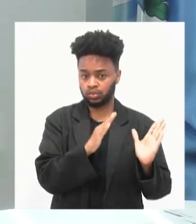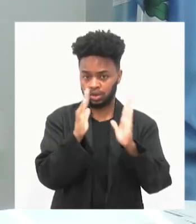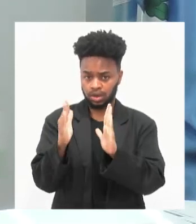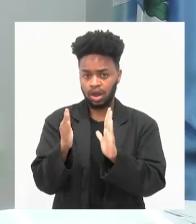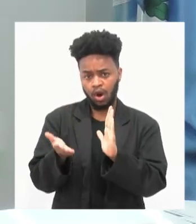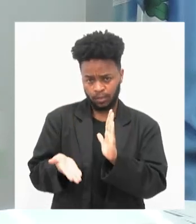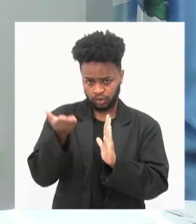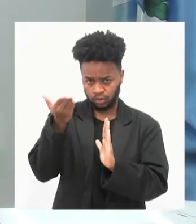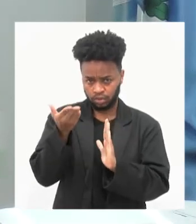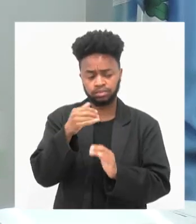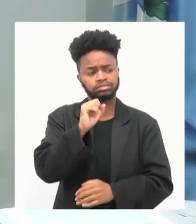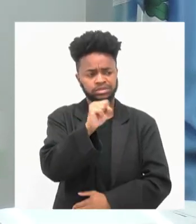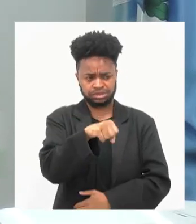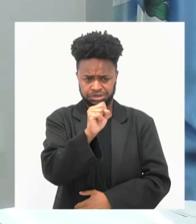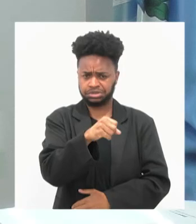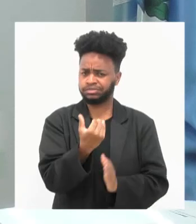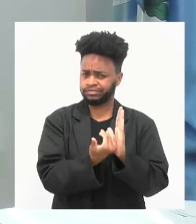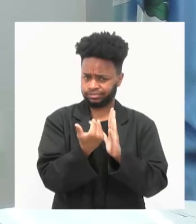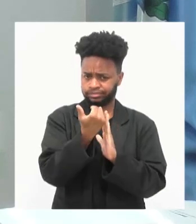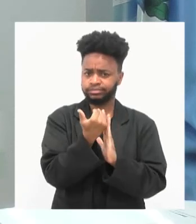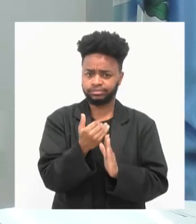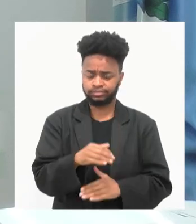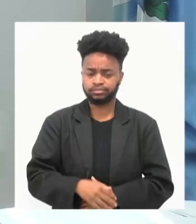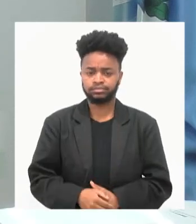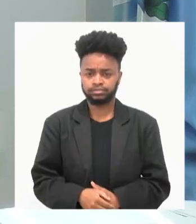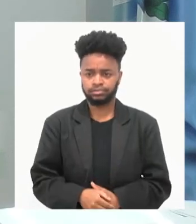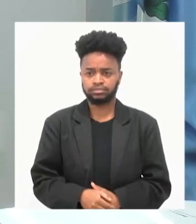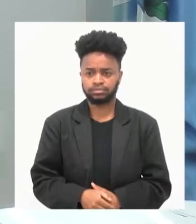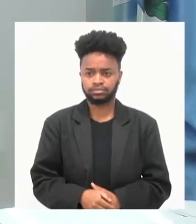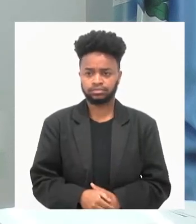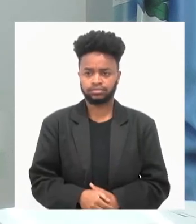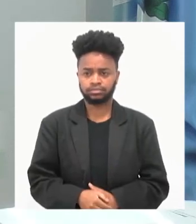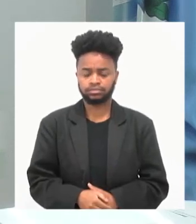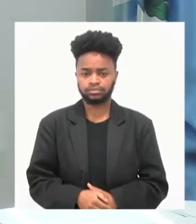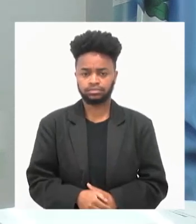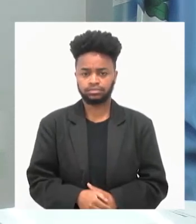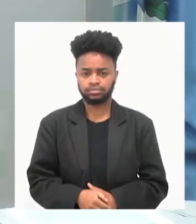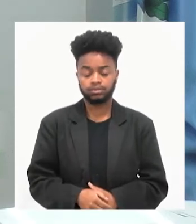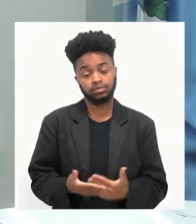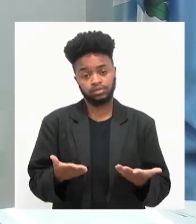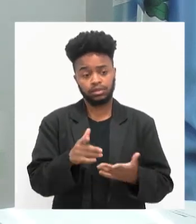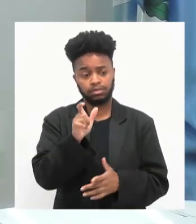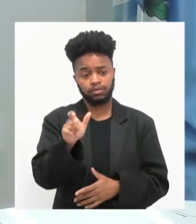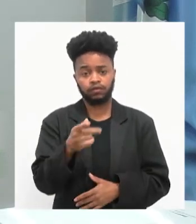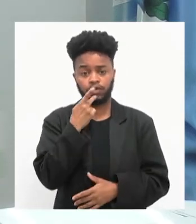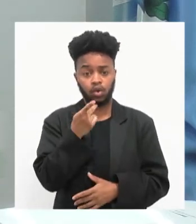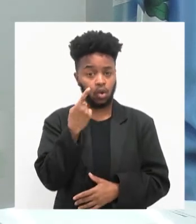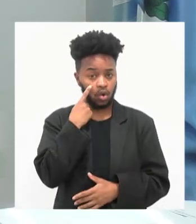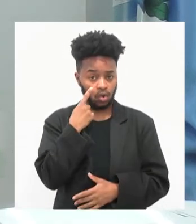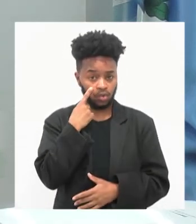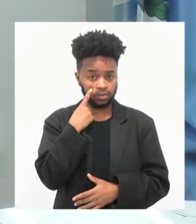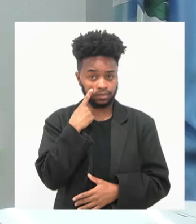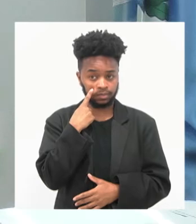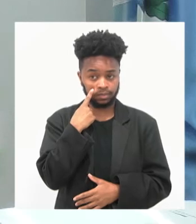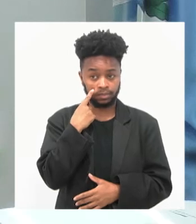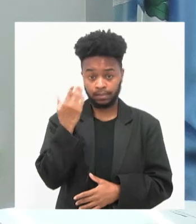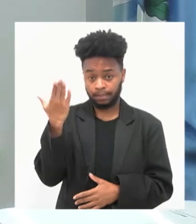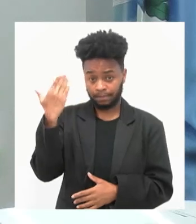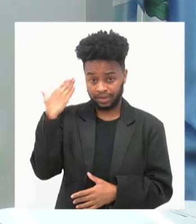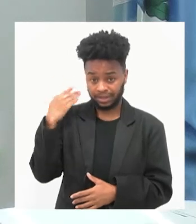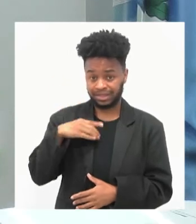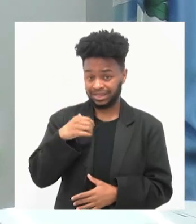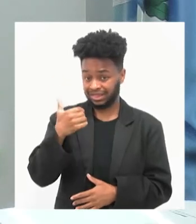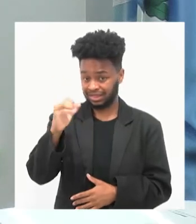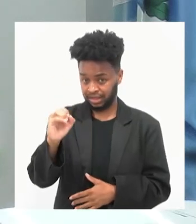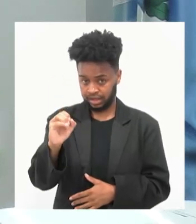demanda? Aumentou muito. Por óbvio. O cara Enquanto chegou para eles e disse assim, irmão, olha só, antigamente você pegava